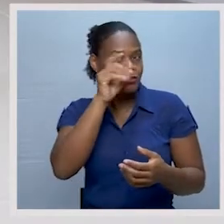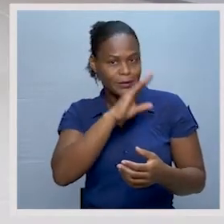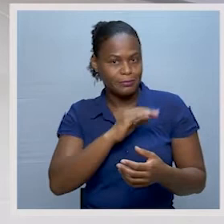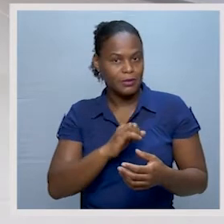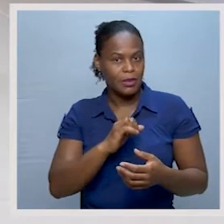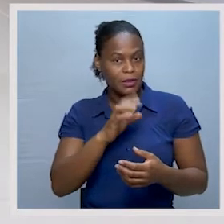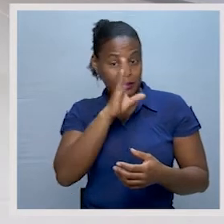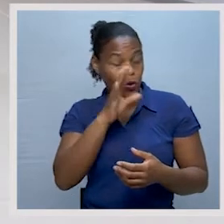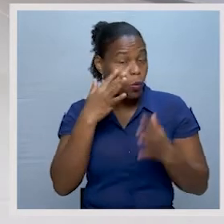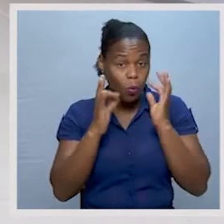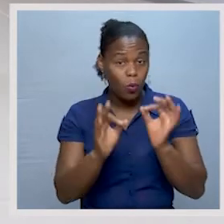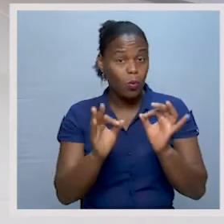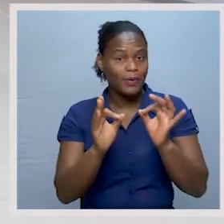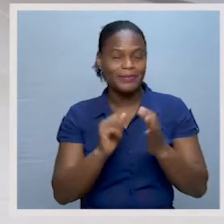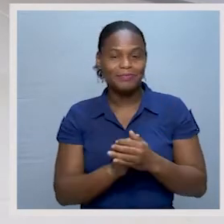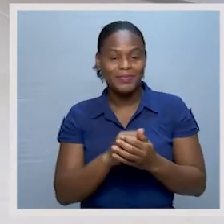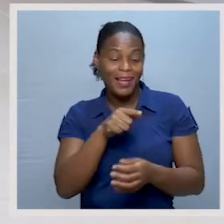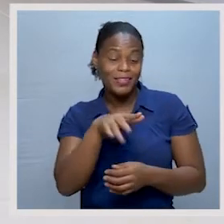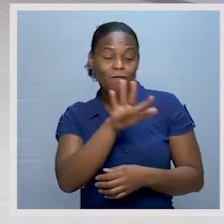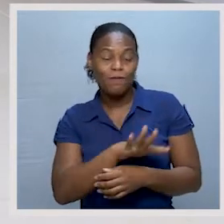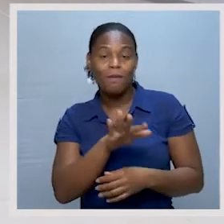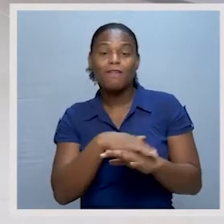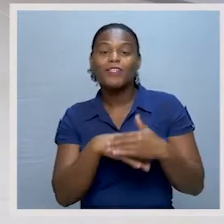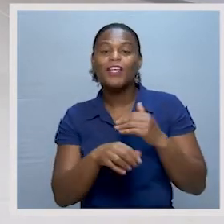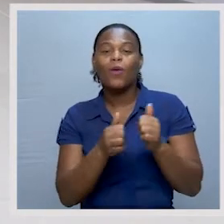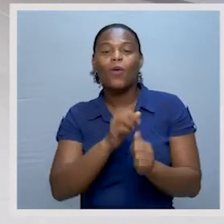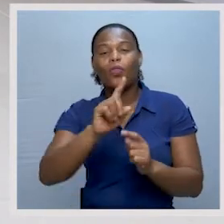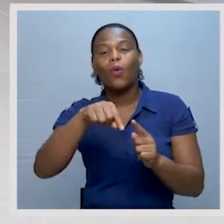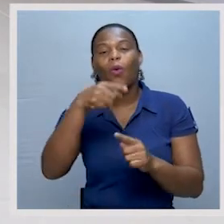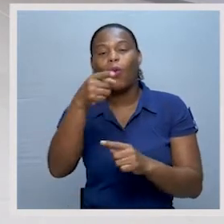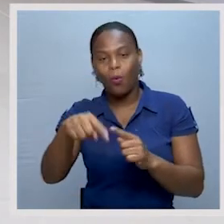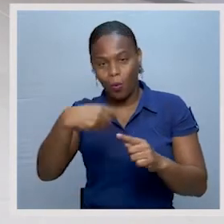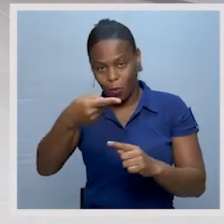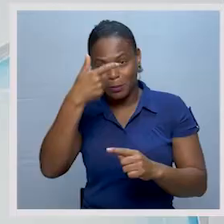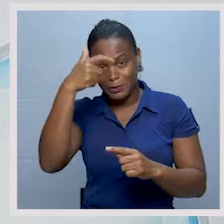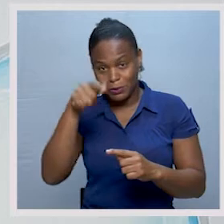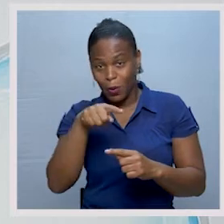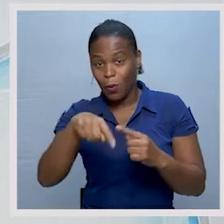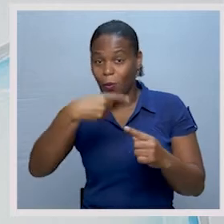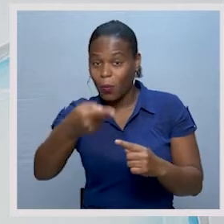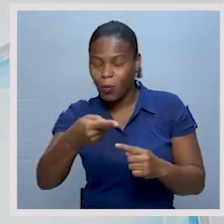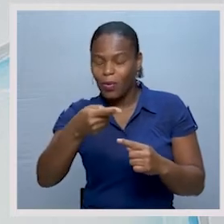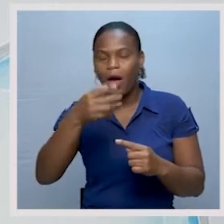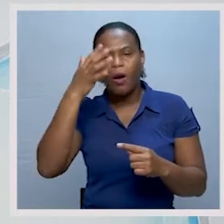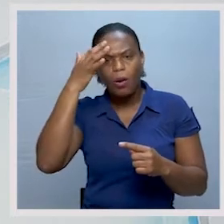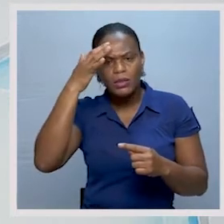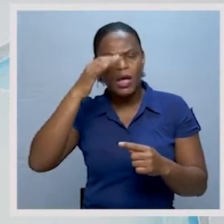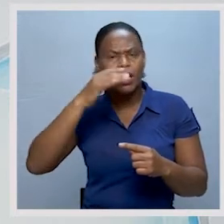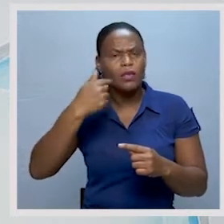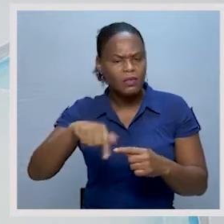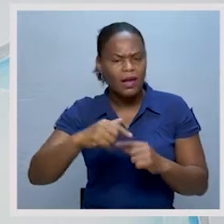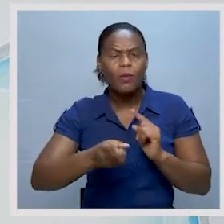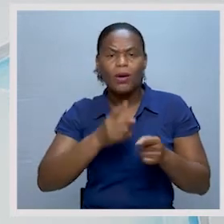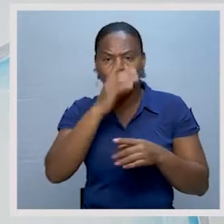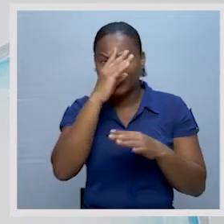Previnem-se, cuidem-se. São formas de fazer com que o outro tome consciência